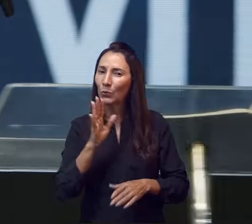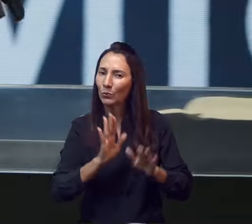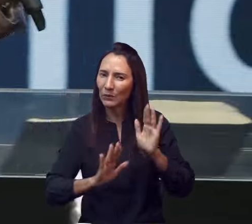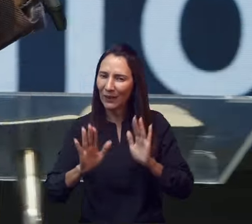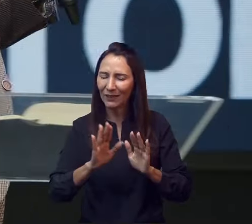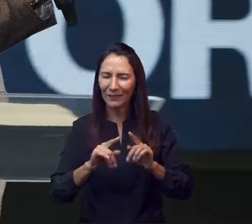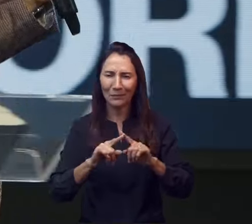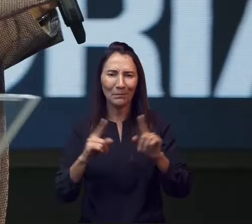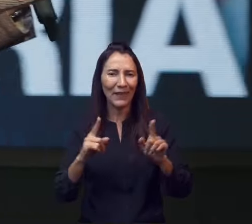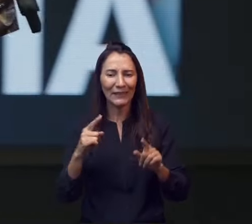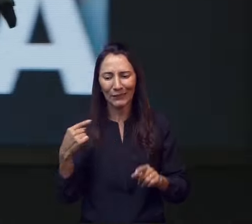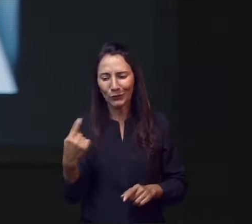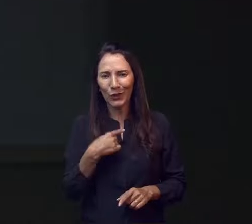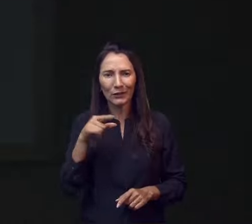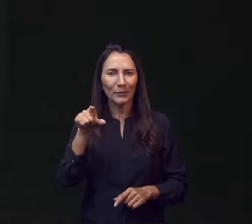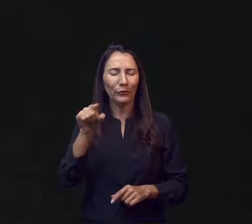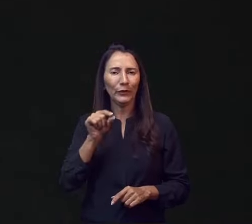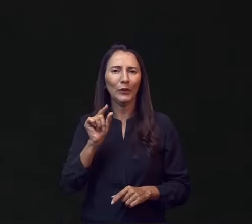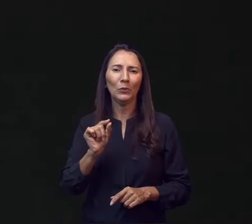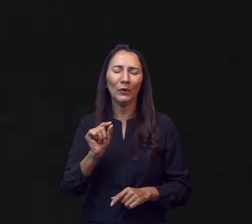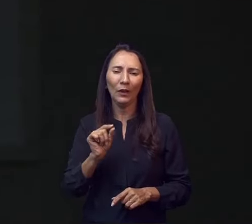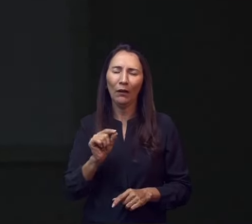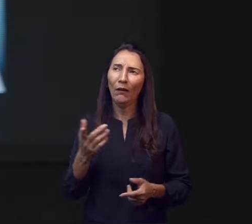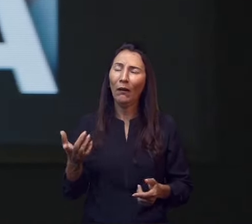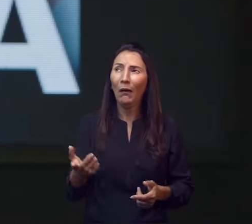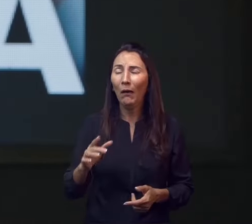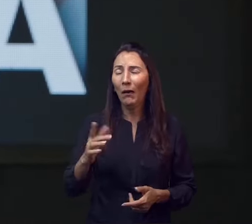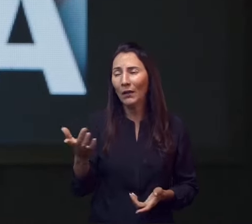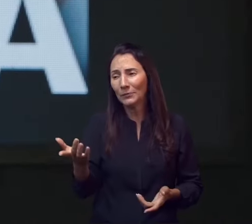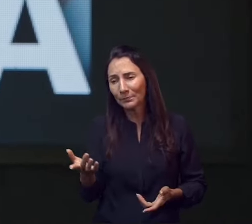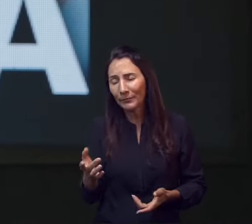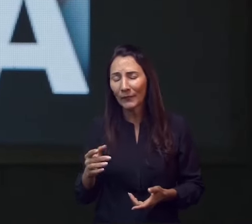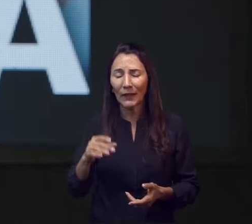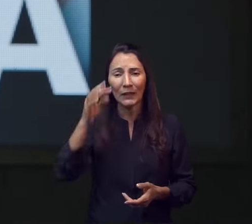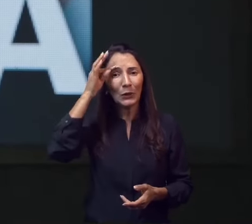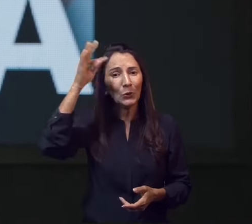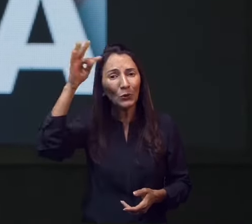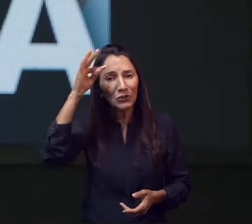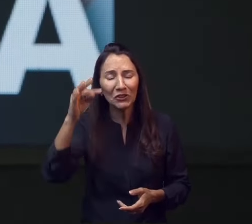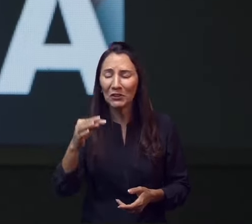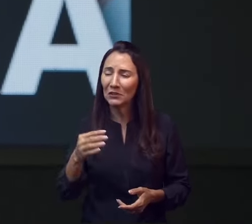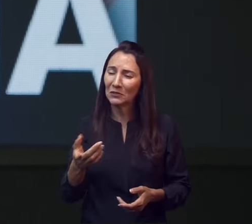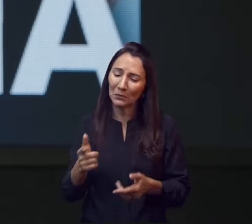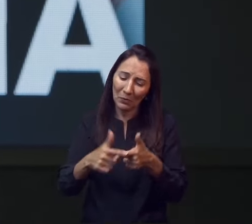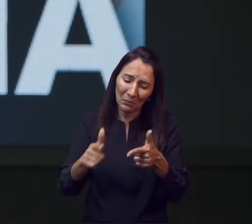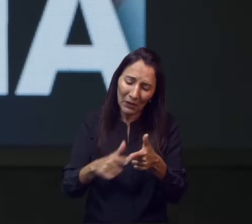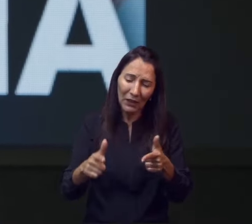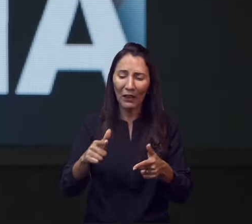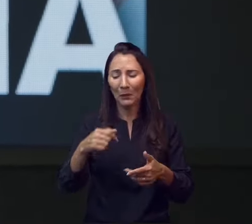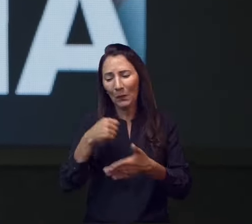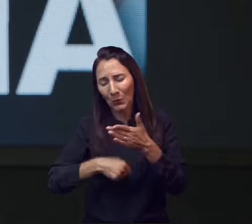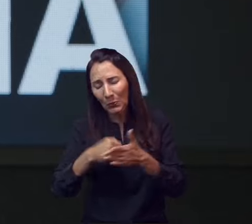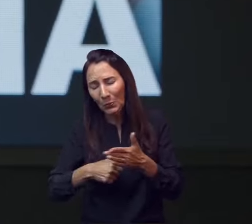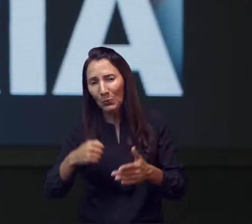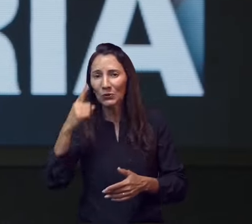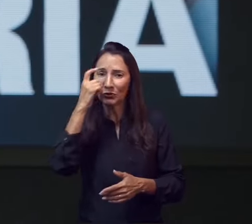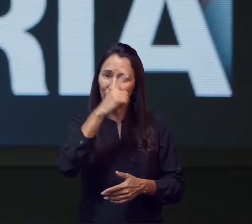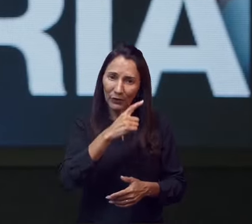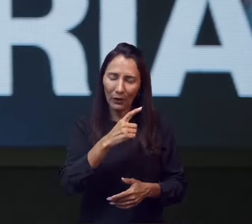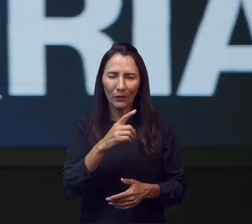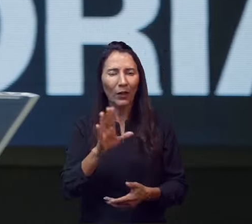a teologia da mediocridade ou a teologia da desgraça aí rapaz